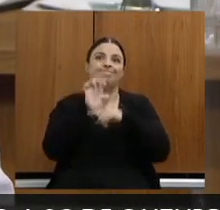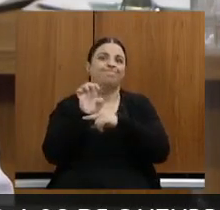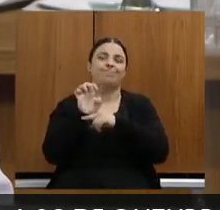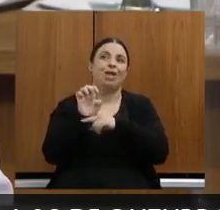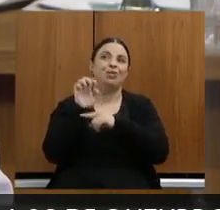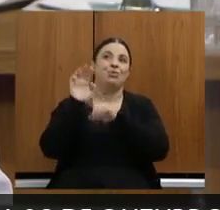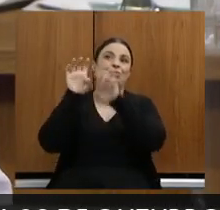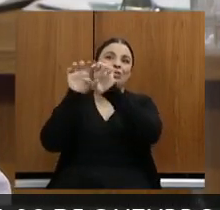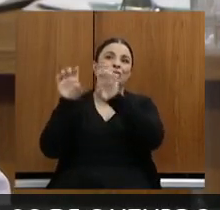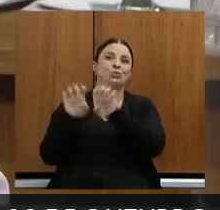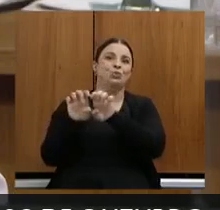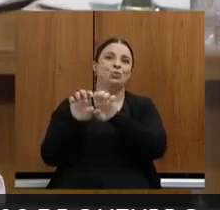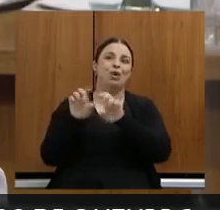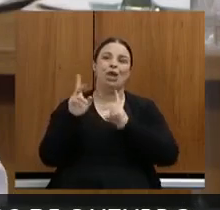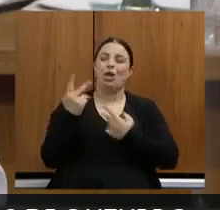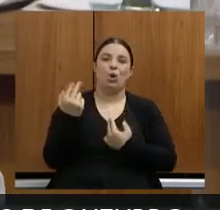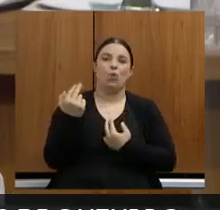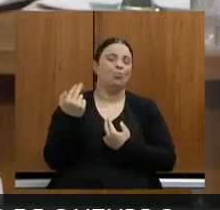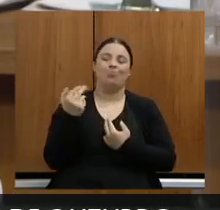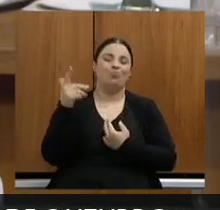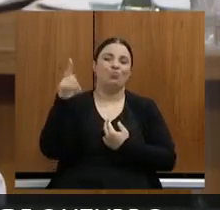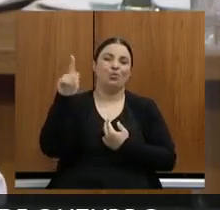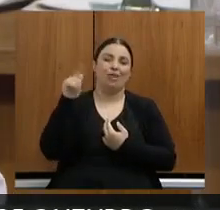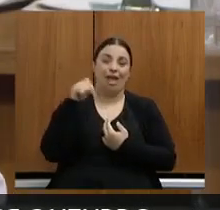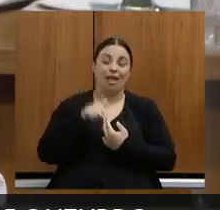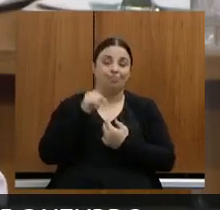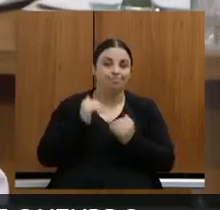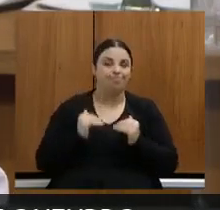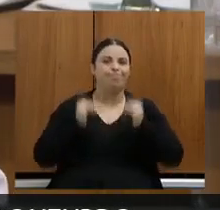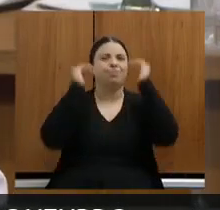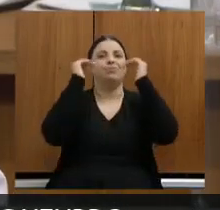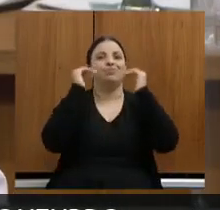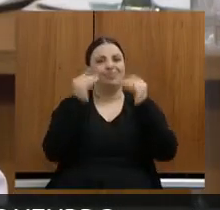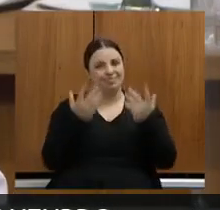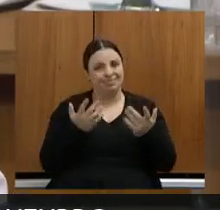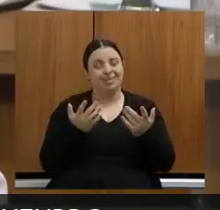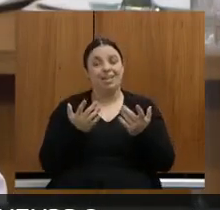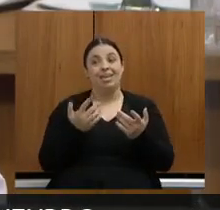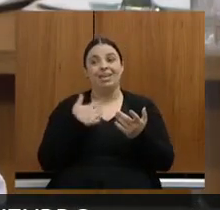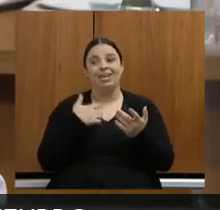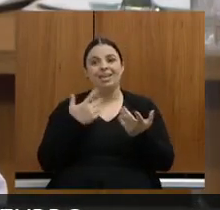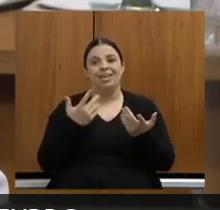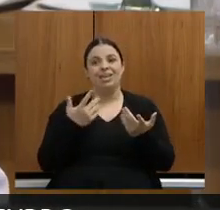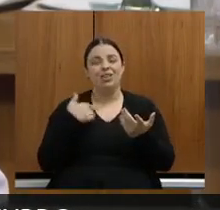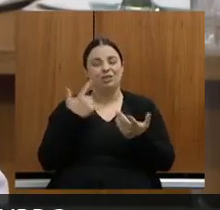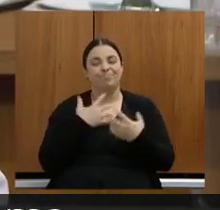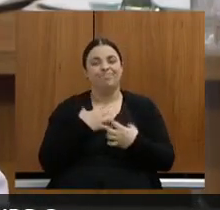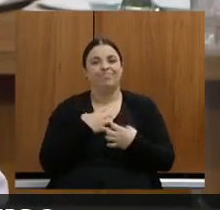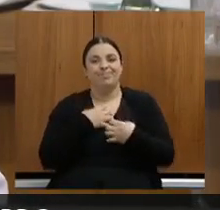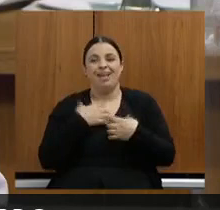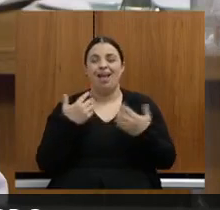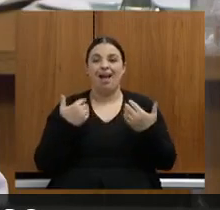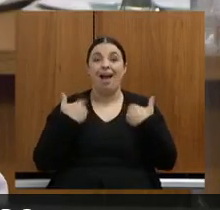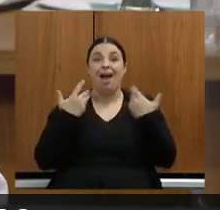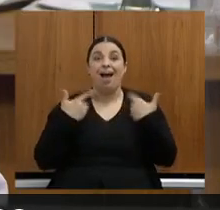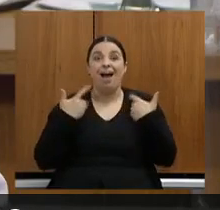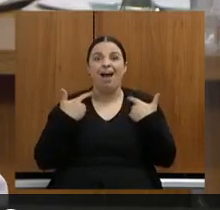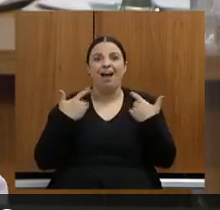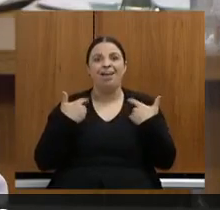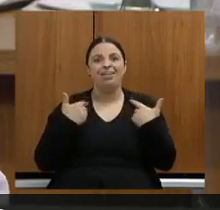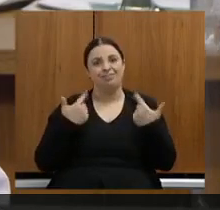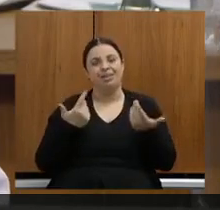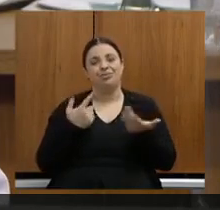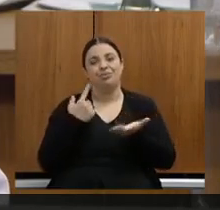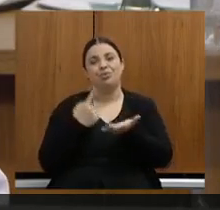tão grande como nós temos e o incentivo e aqui nós também estamos muito animados com um